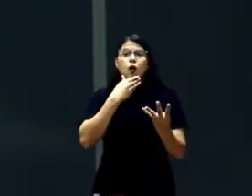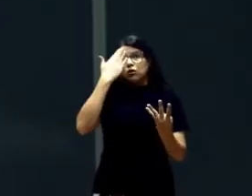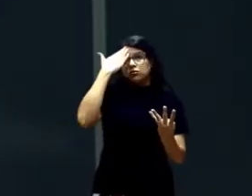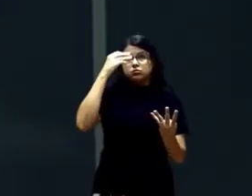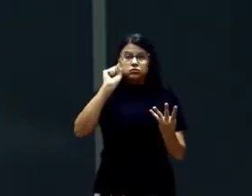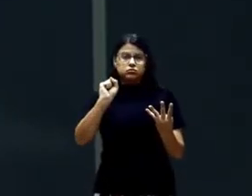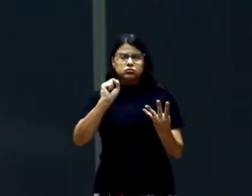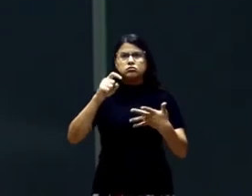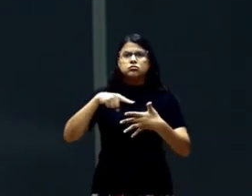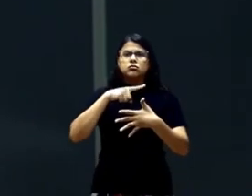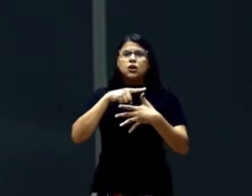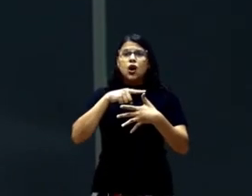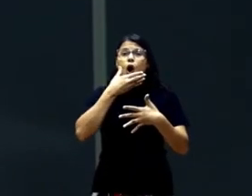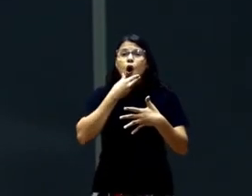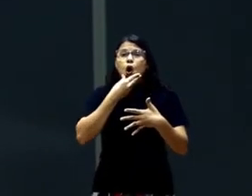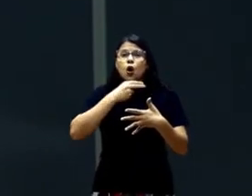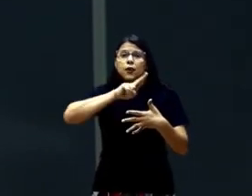Você vai ver José de Arimateia,